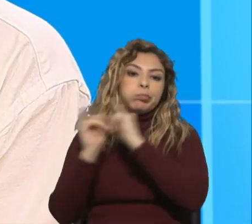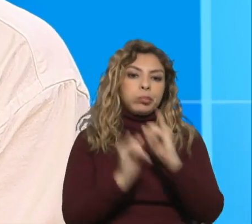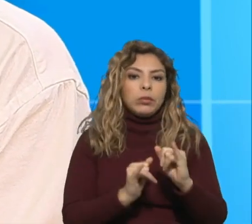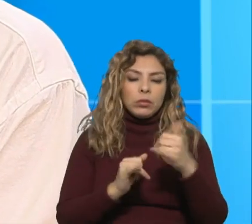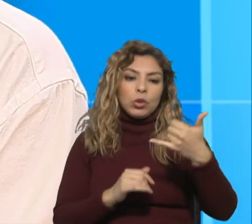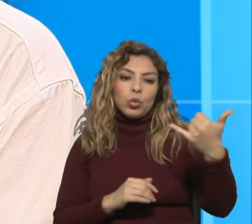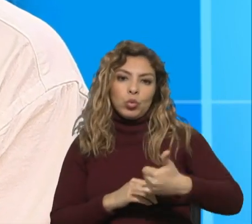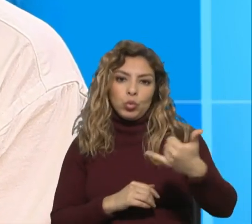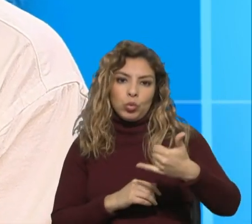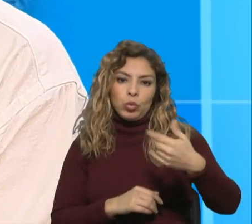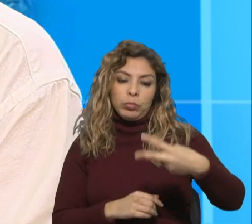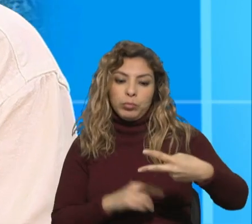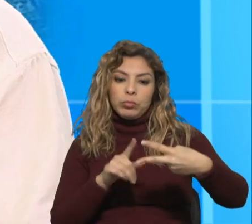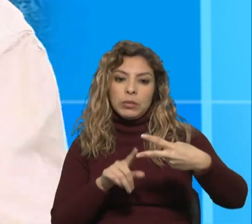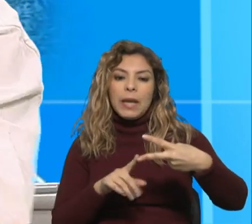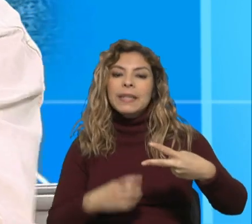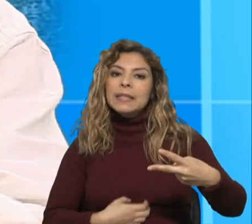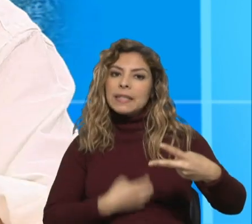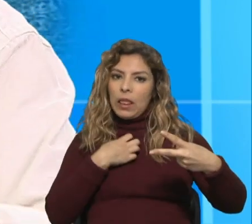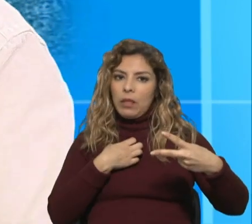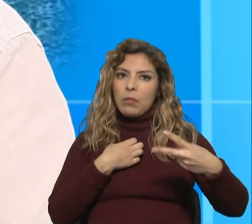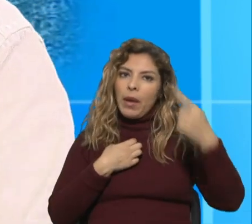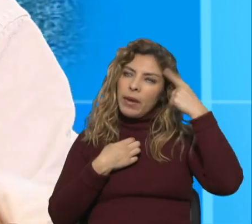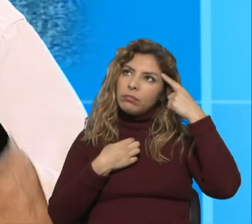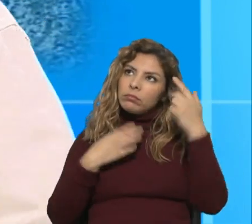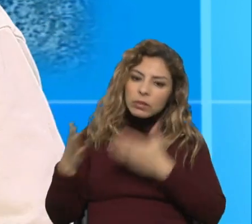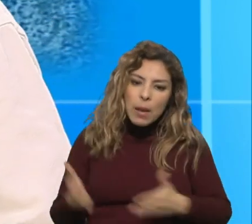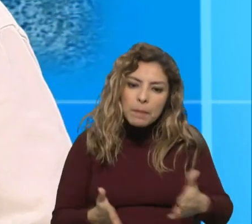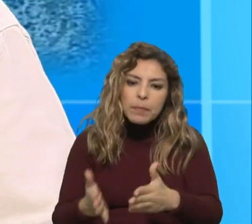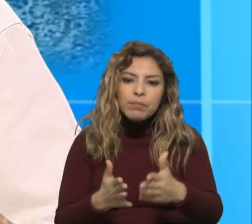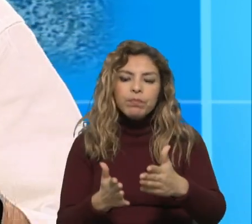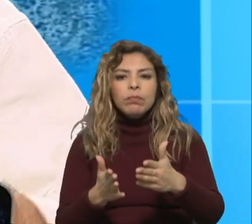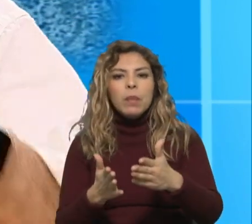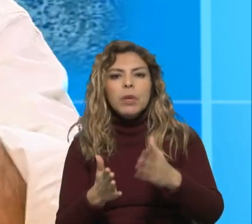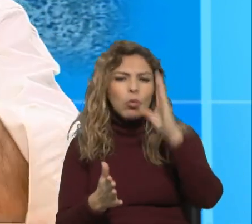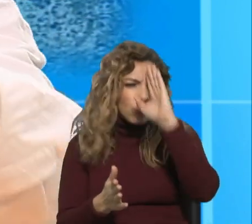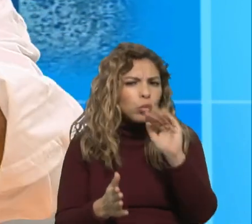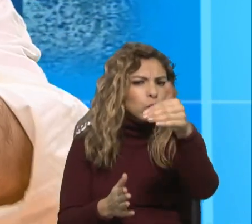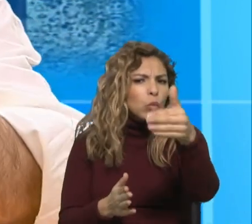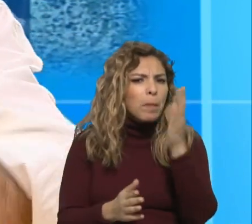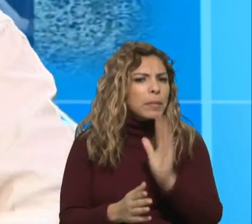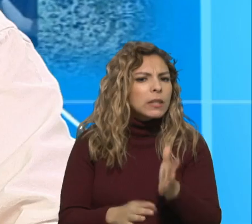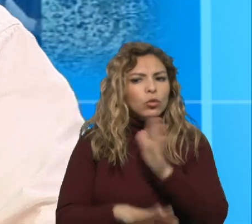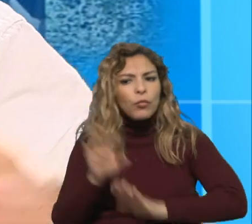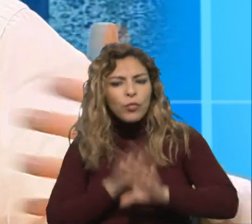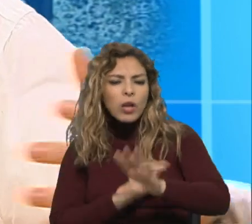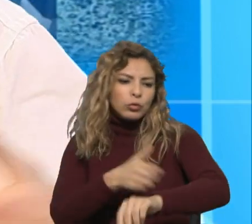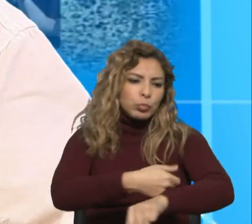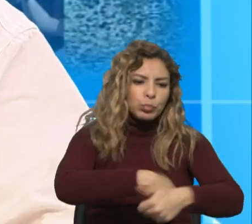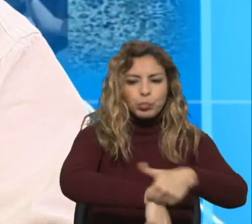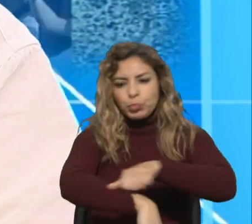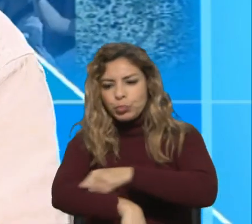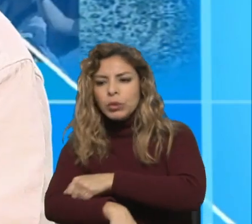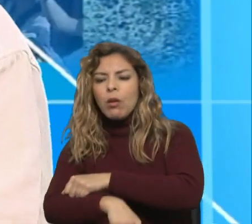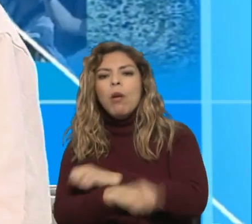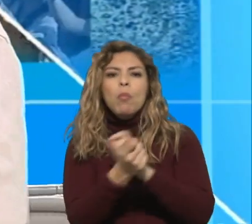chamamos sentidos e que no fundo o que quer é apontar caminho. O que é que precisamos, para onde é que precisamos de olhar para ir fazendo caminho e para ir percebendo qual é o